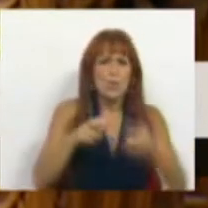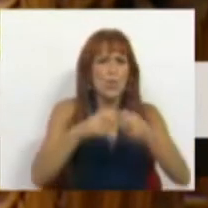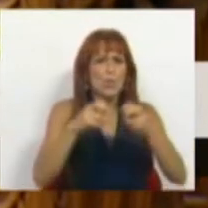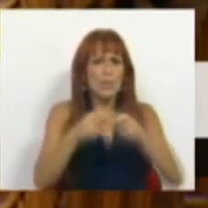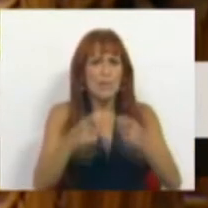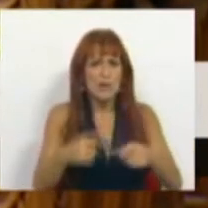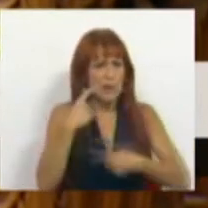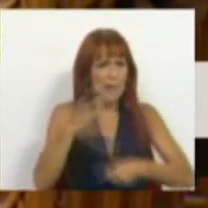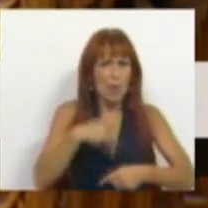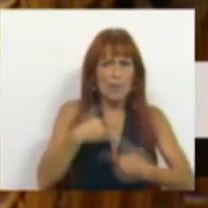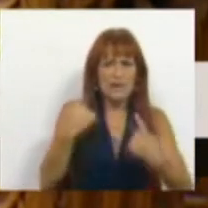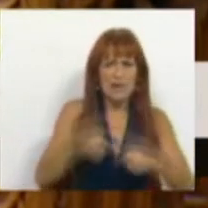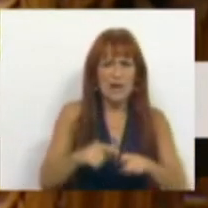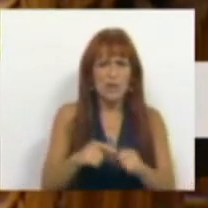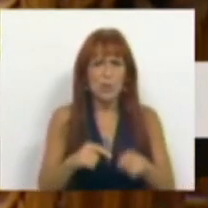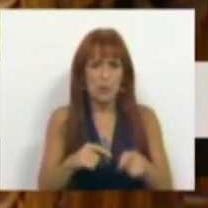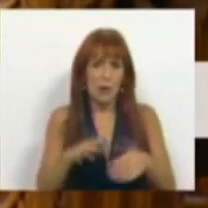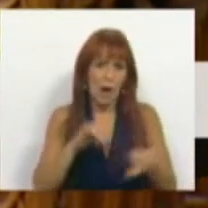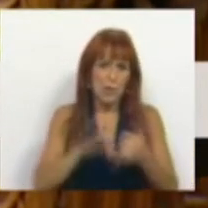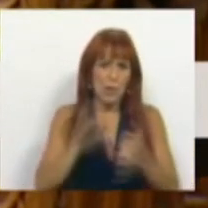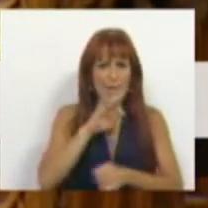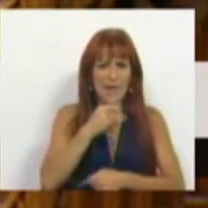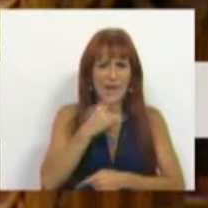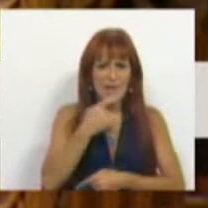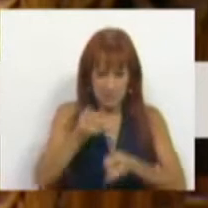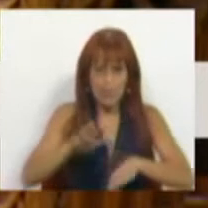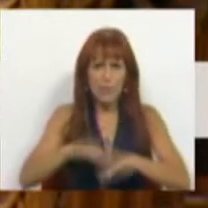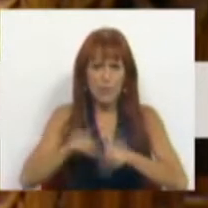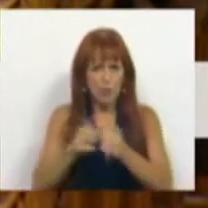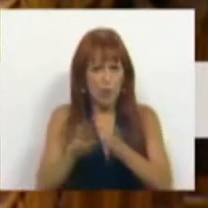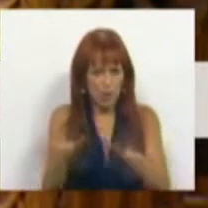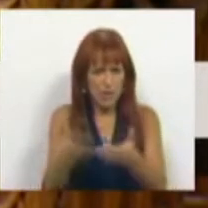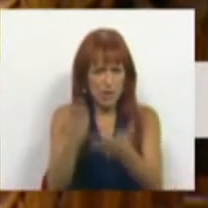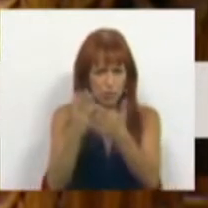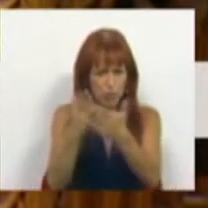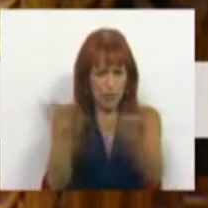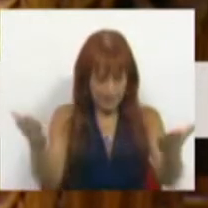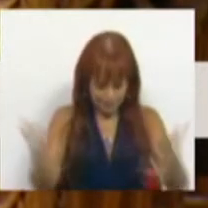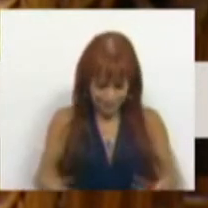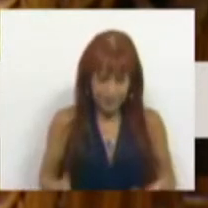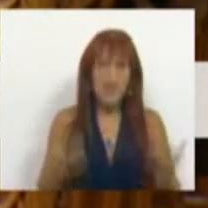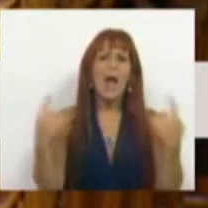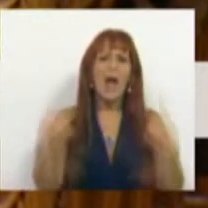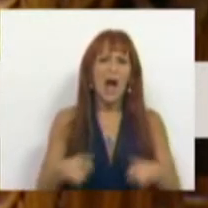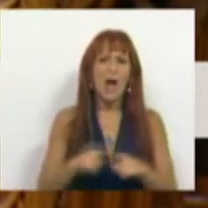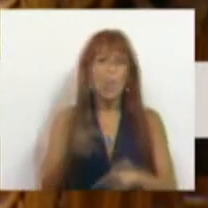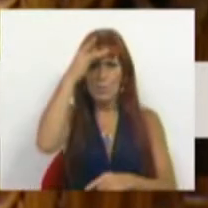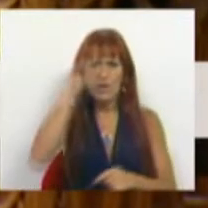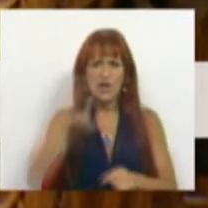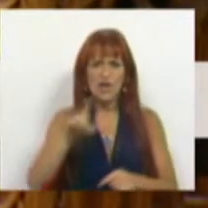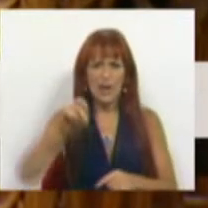têm suscitado a preocupação por parte da respectiva Associação de Pais, mas também por parte de toda a comunidade escolar. Existe, aliás, um parecer do